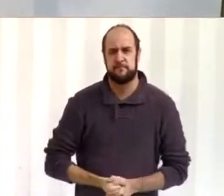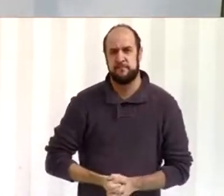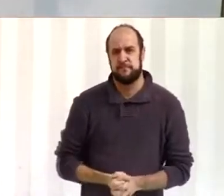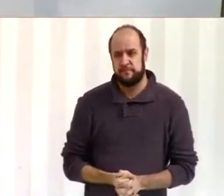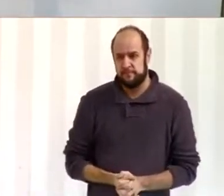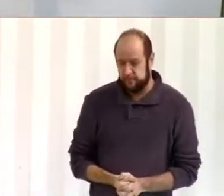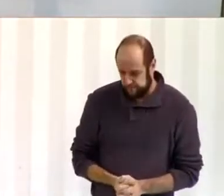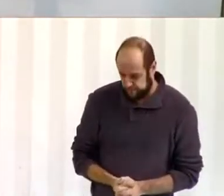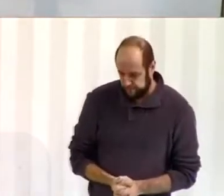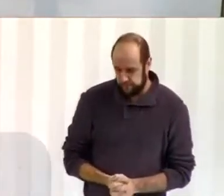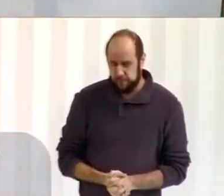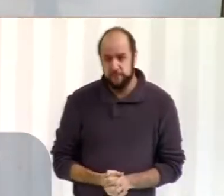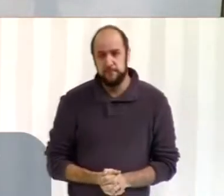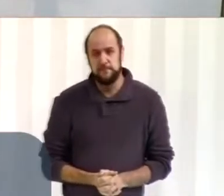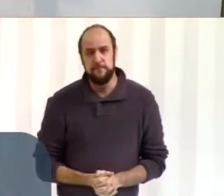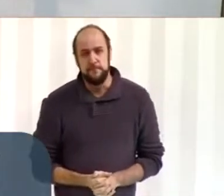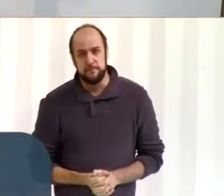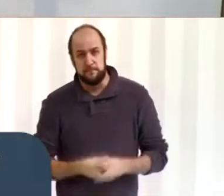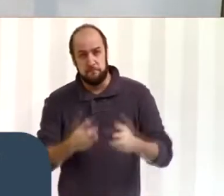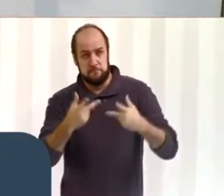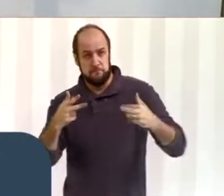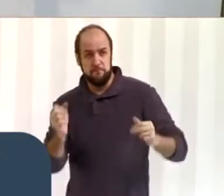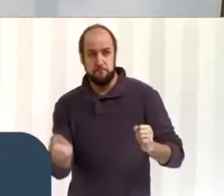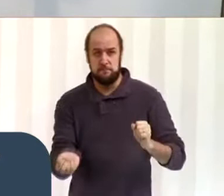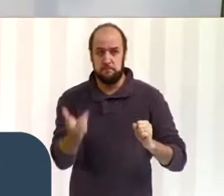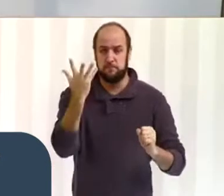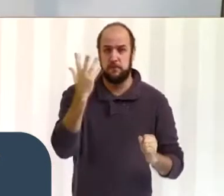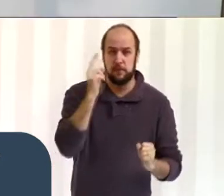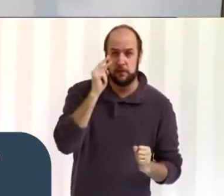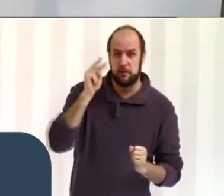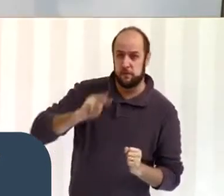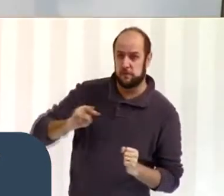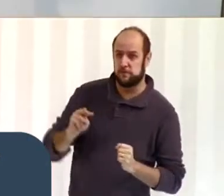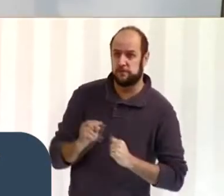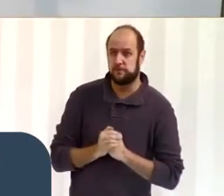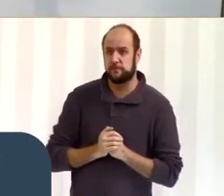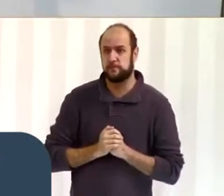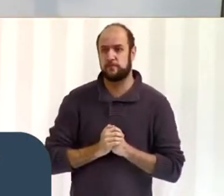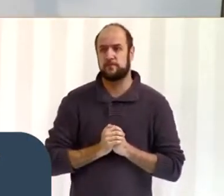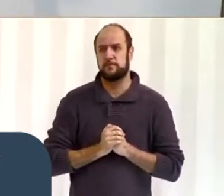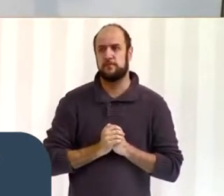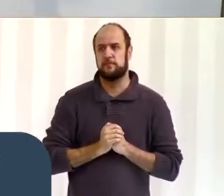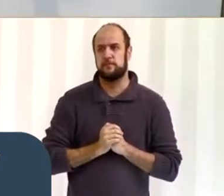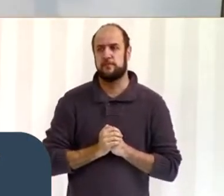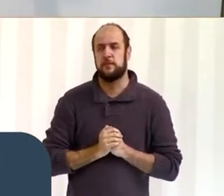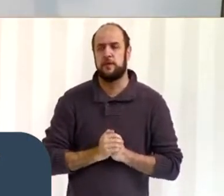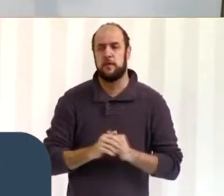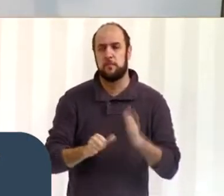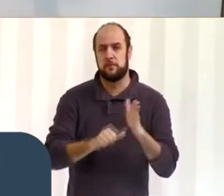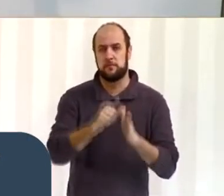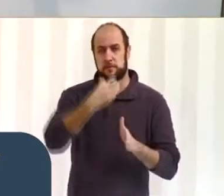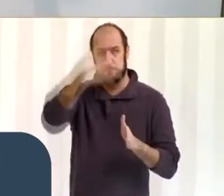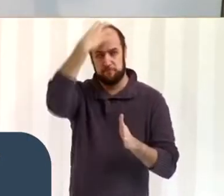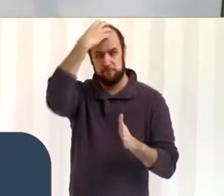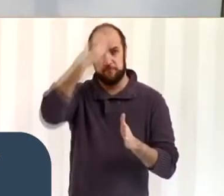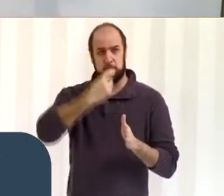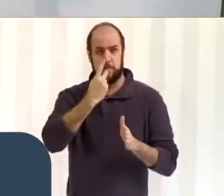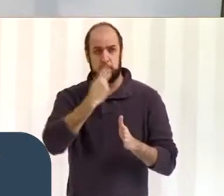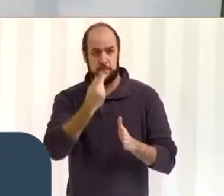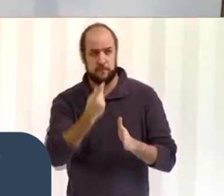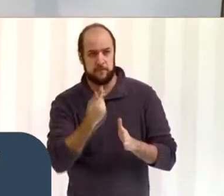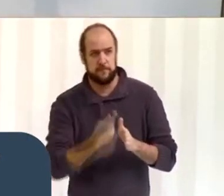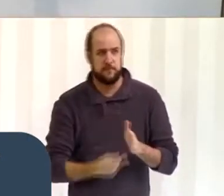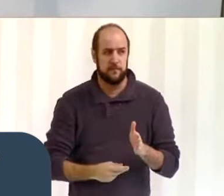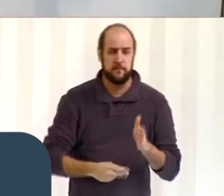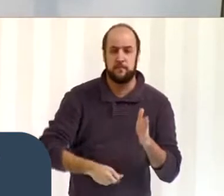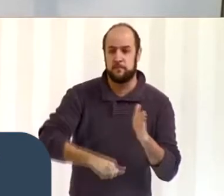Irmãos, os acontecimentos que nós lemos no livro, tanto no livro de 1 Reis, quanto no segundo